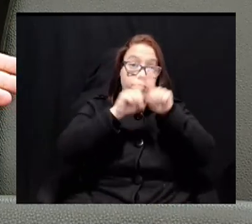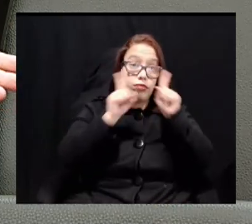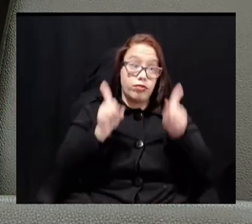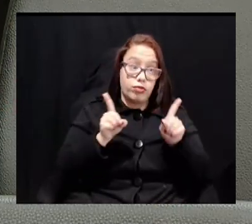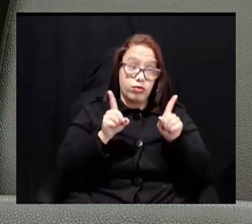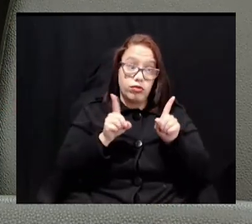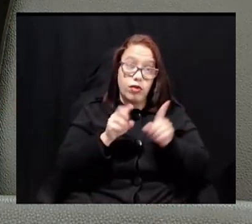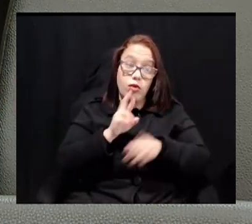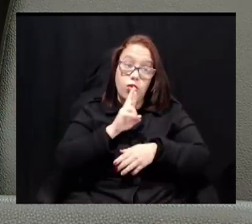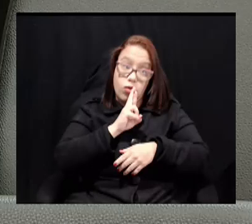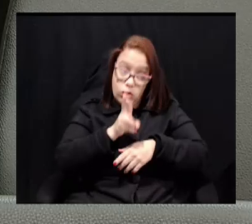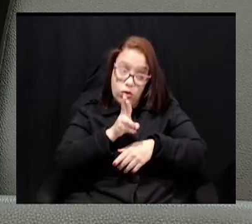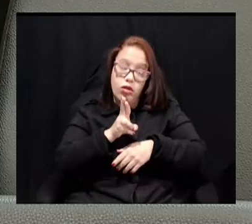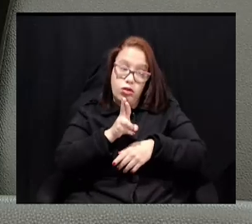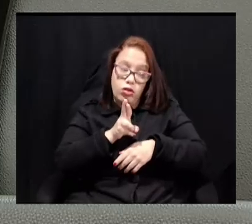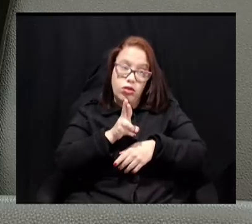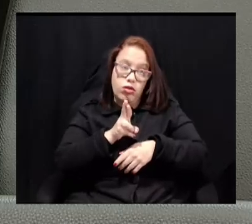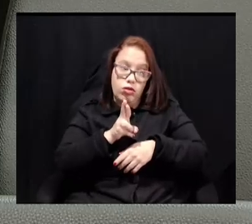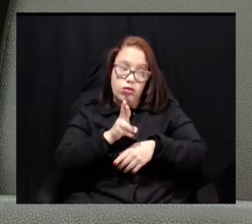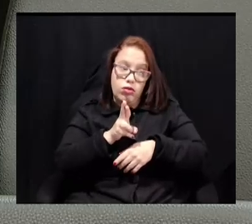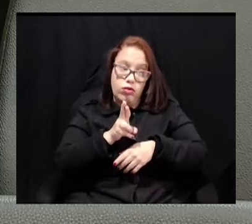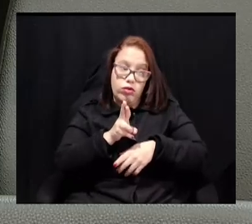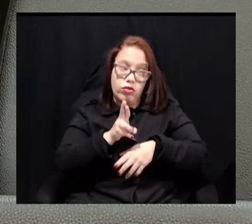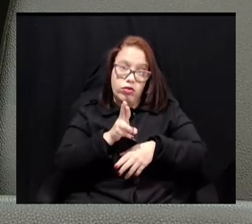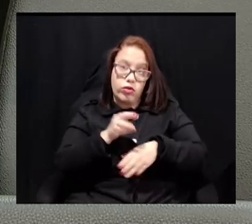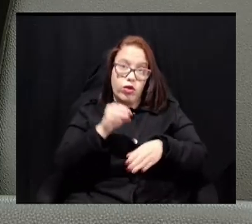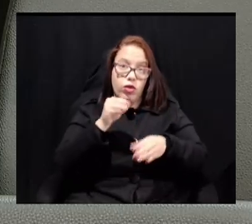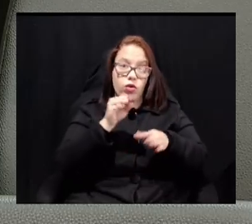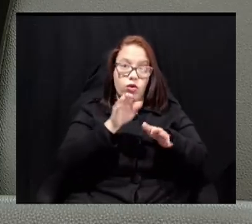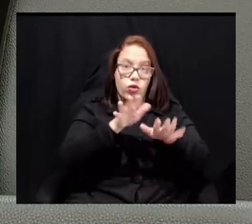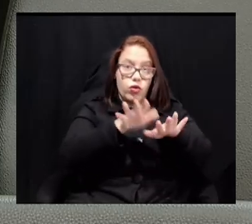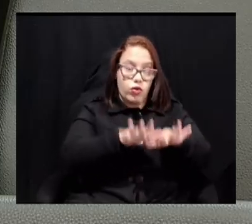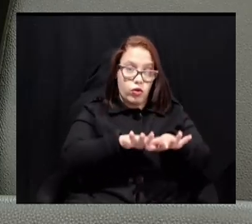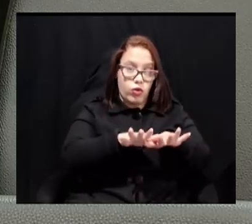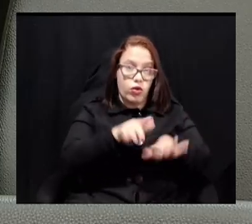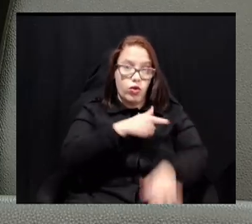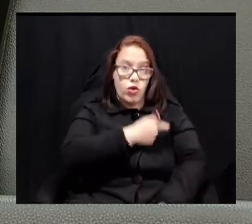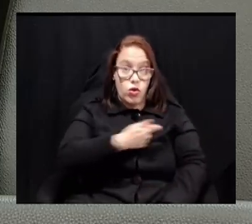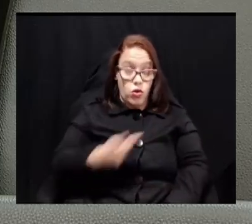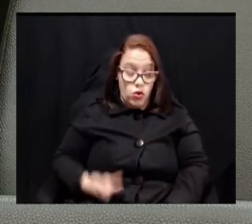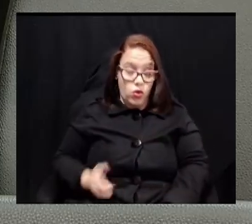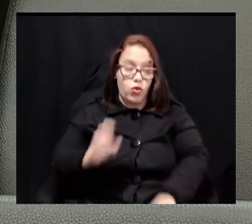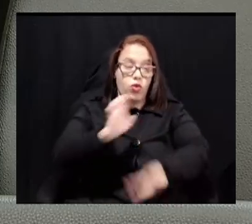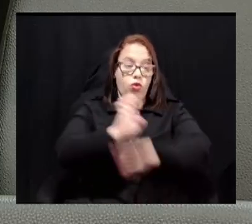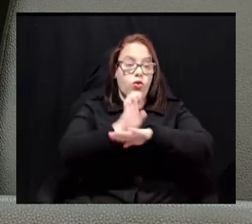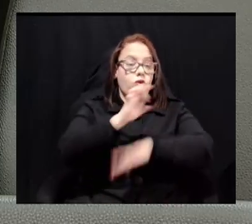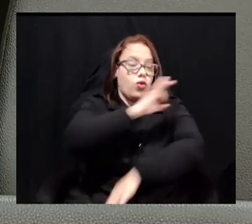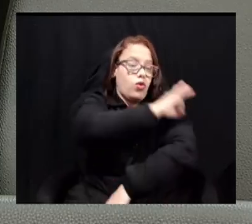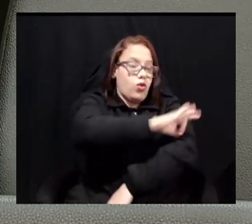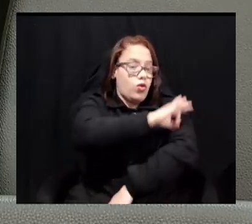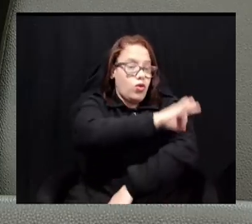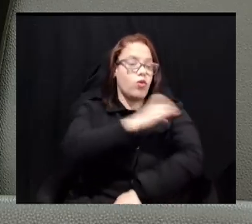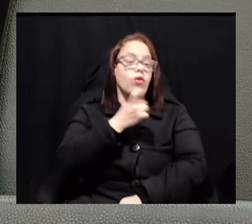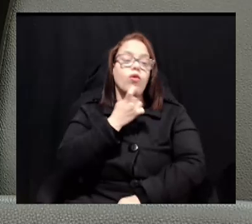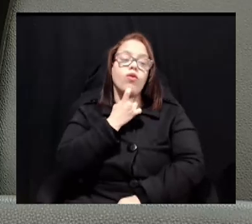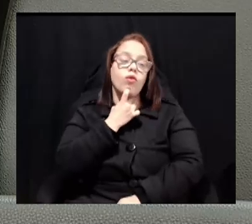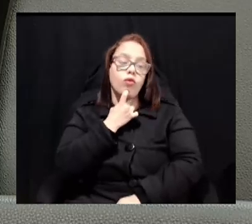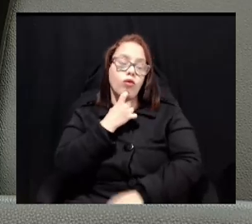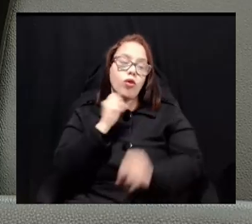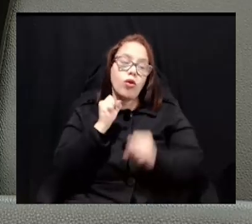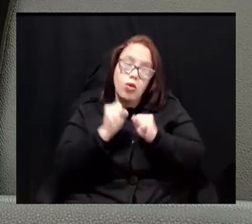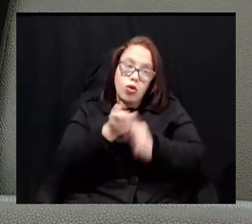que pode, de repente, uma integração entre o governo do estado, entre a Prefeitura Municipal de Campinas, pode interagir